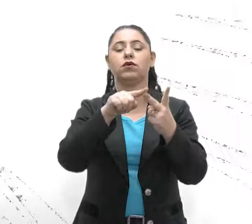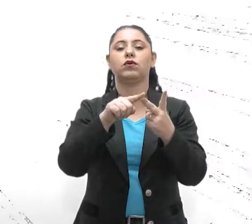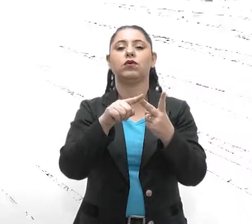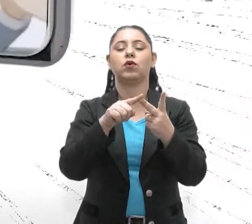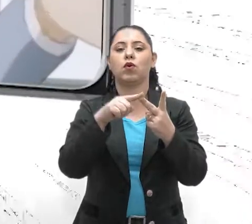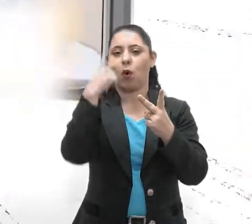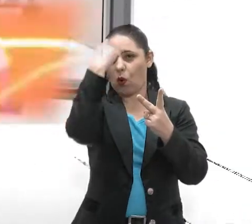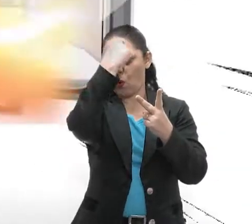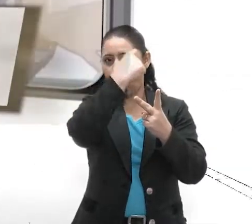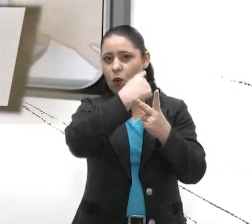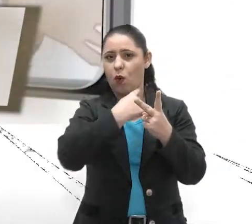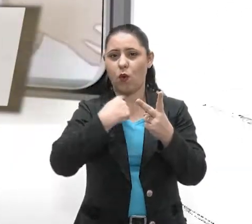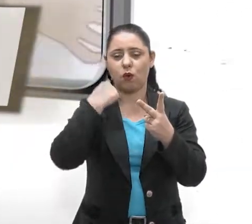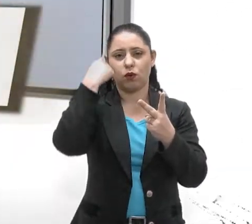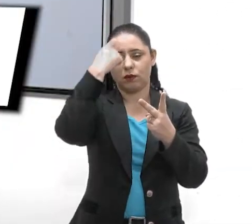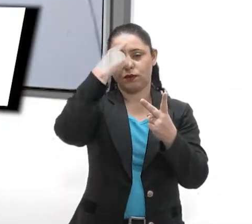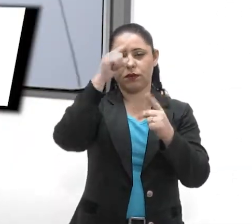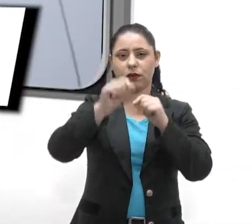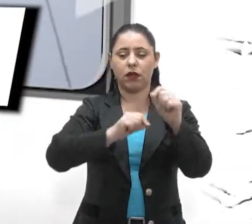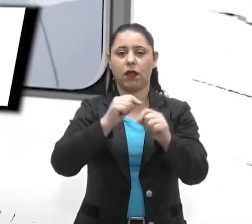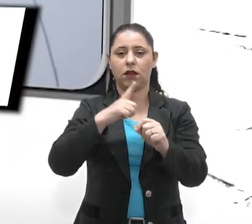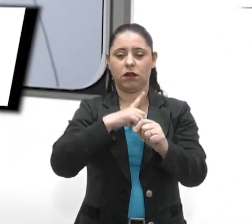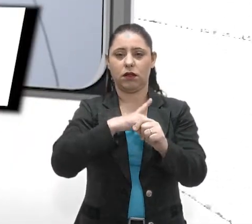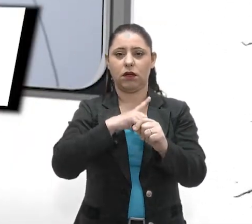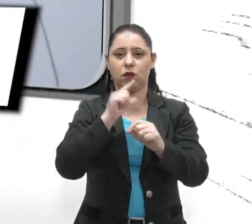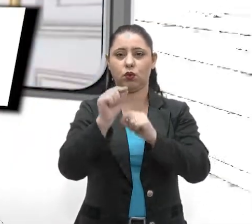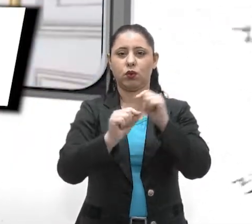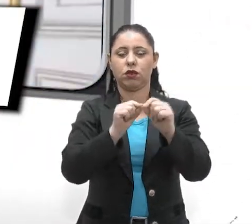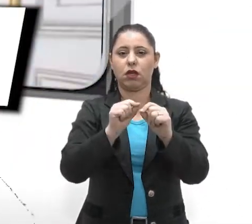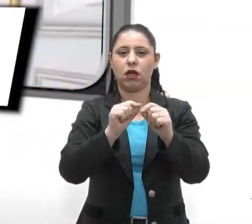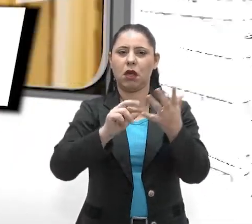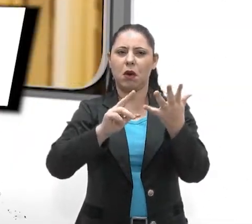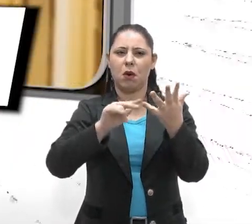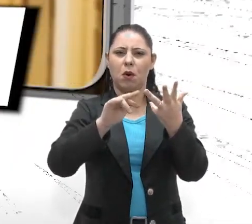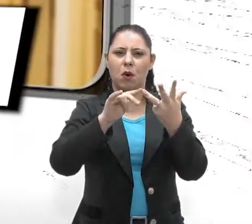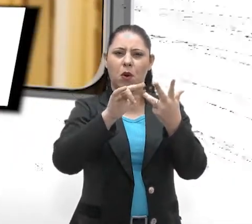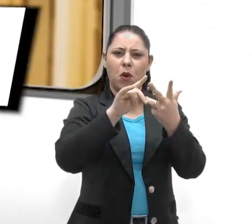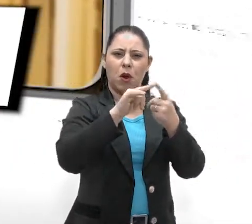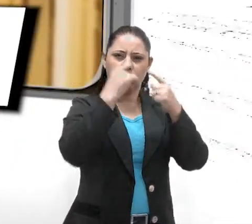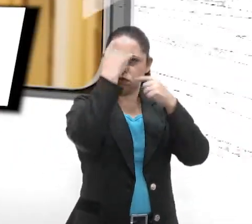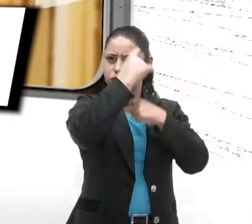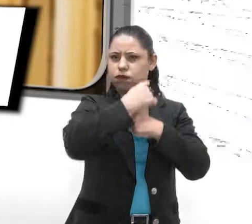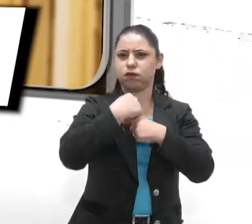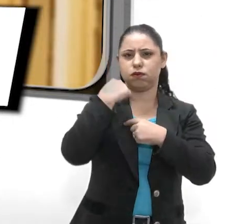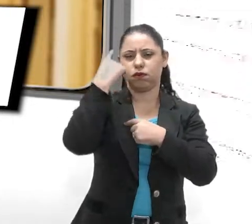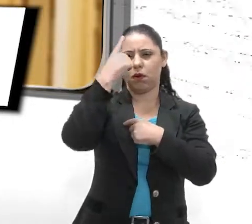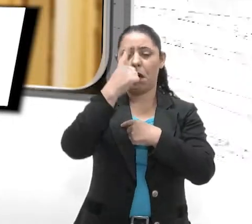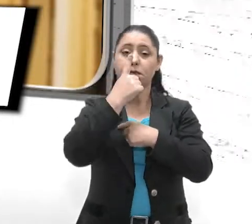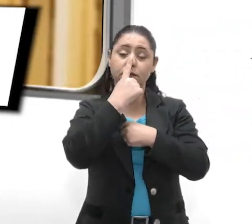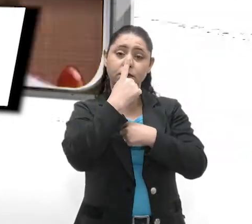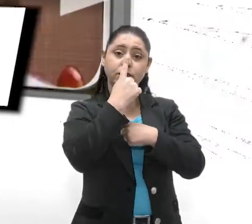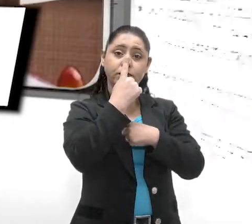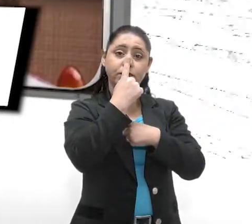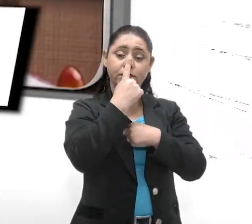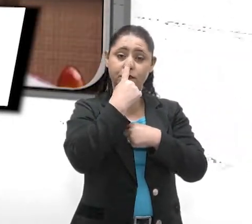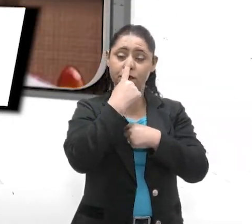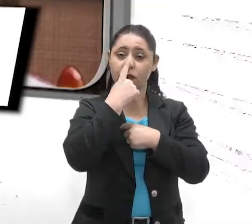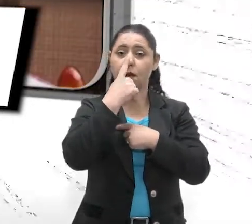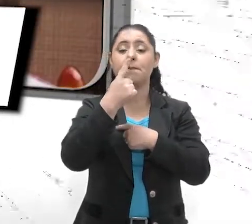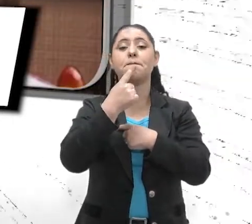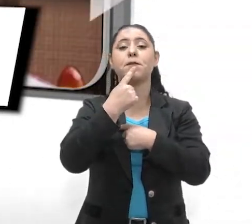momento. Segundo, o formato do rosto, que eles têm uma variedade enorme de formatos,